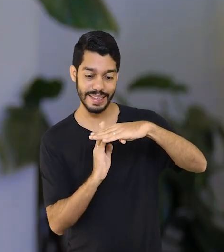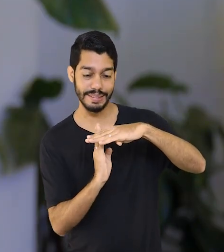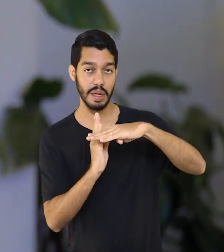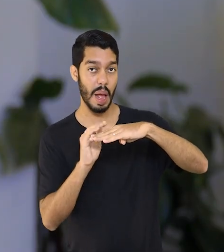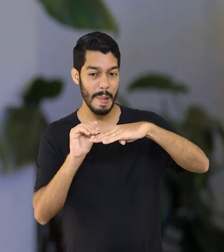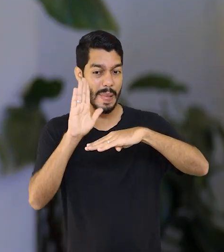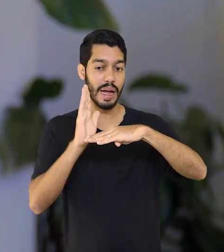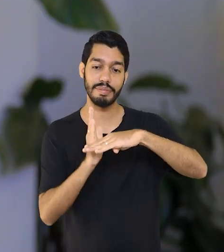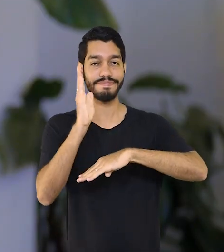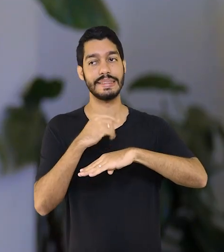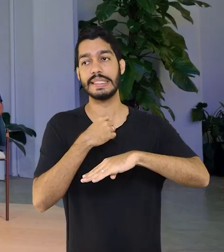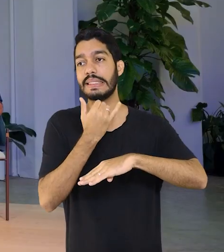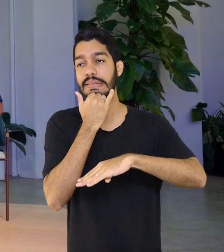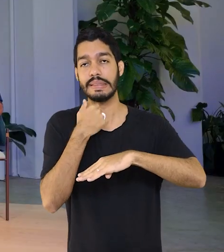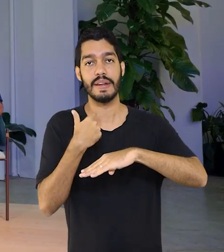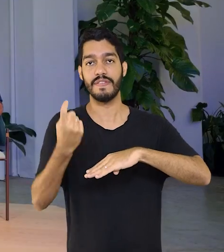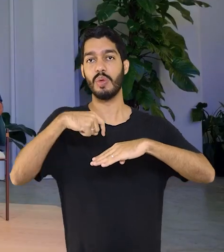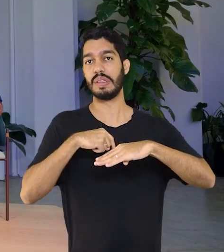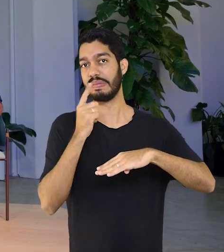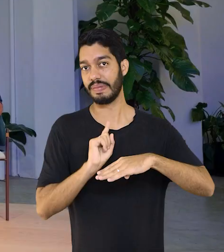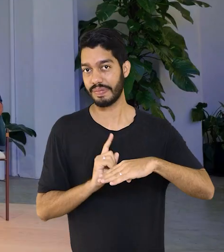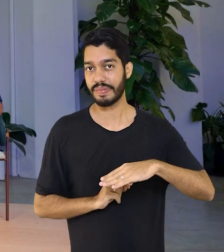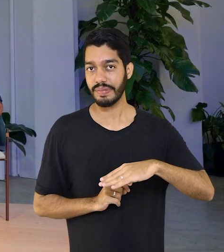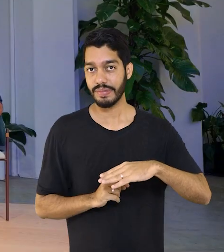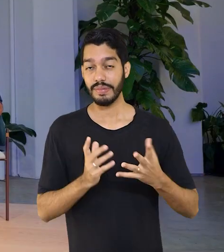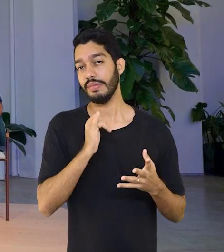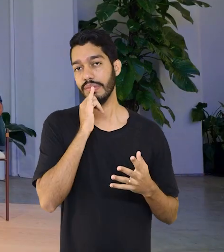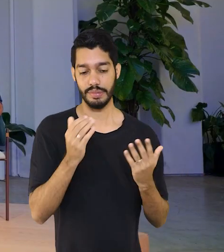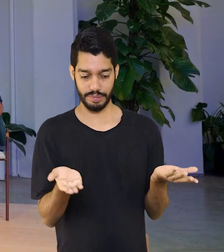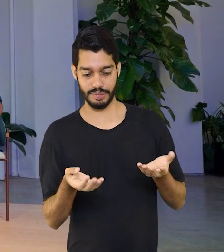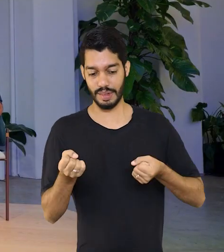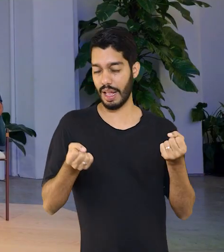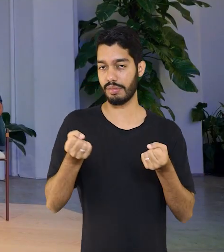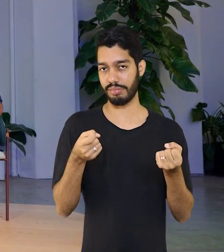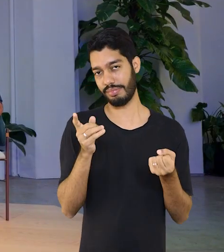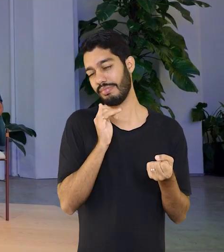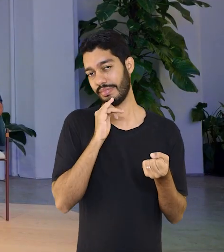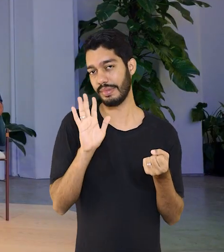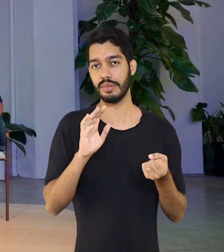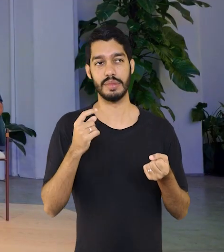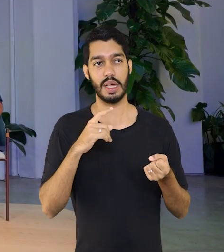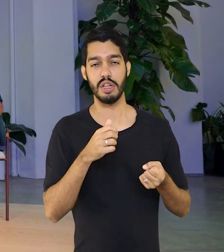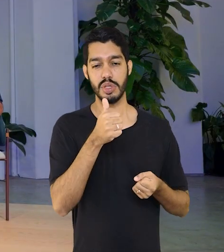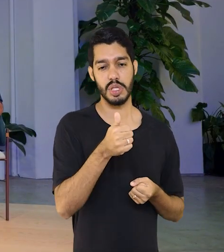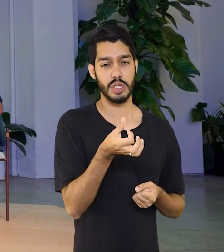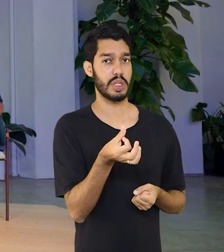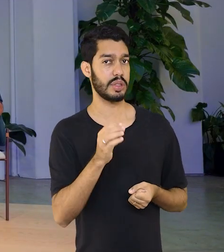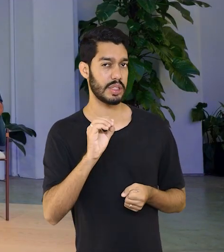globais, 26, não sei o quê, tá, não sei o quê. Então, não faça. Qual a velocidade do carro atual? Nós